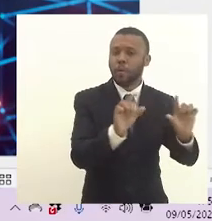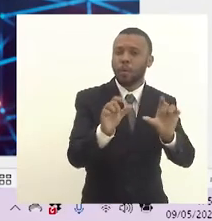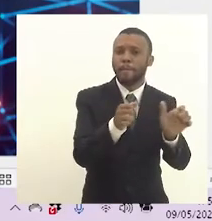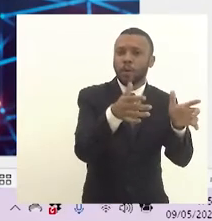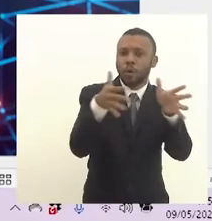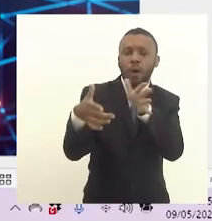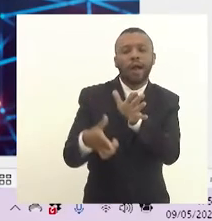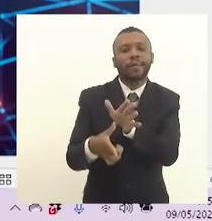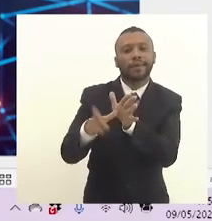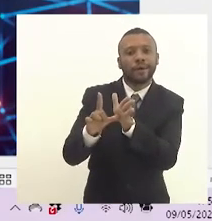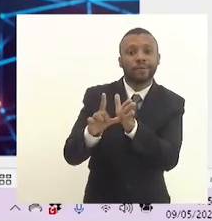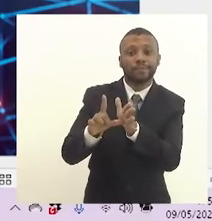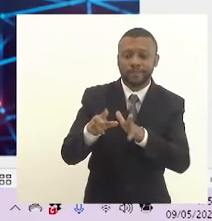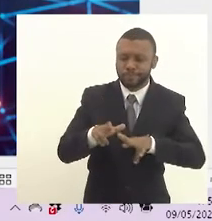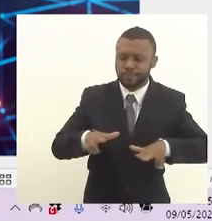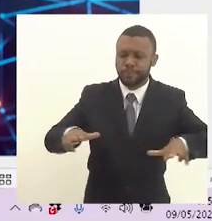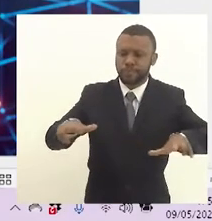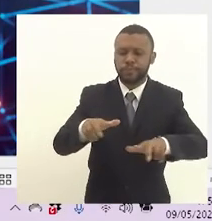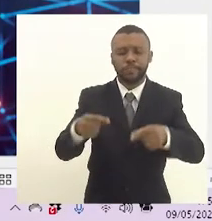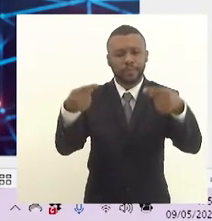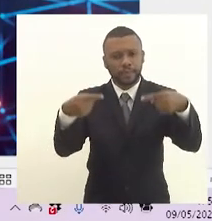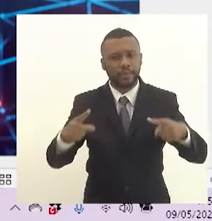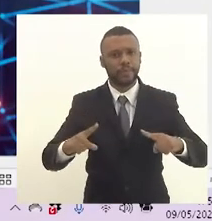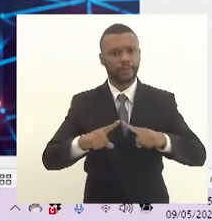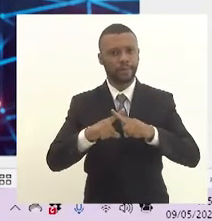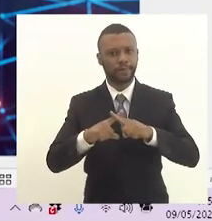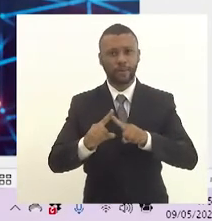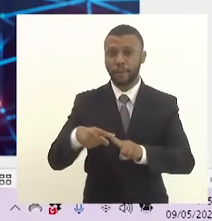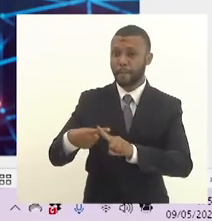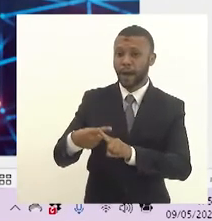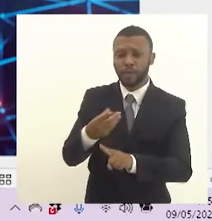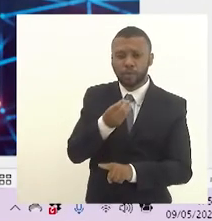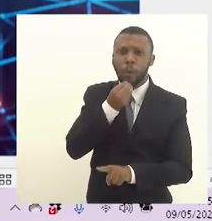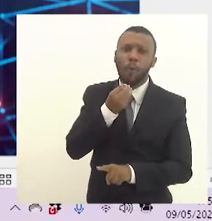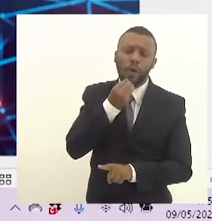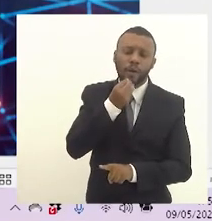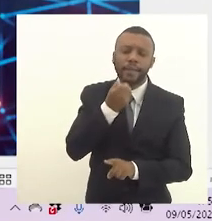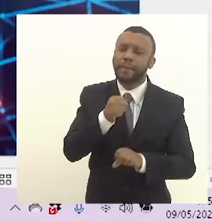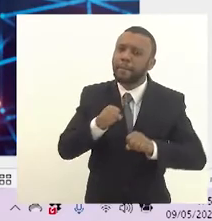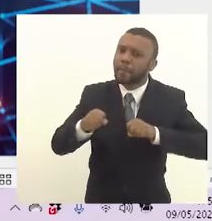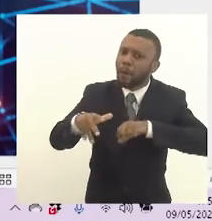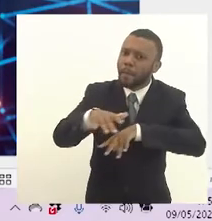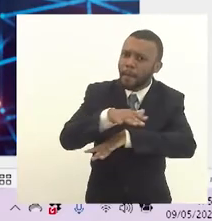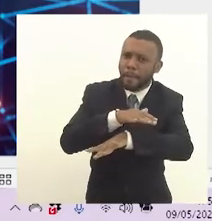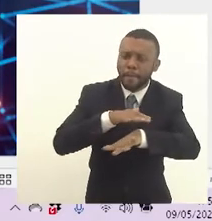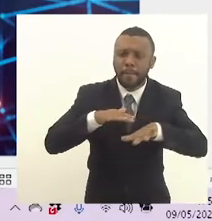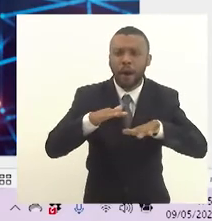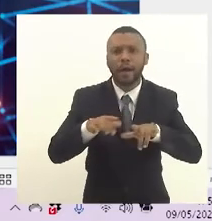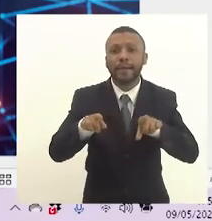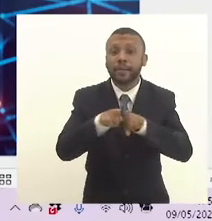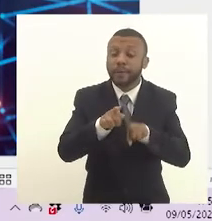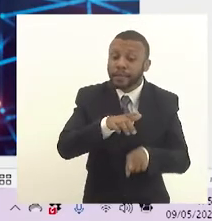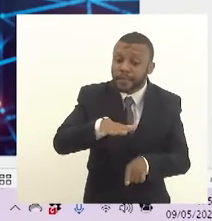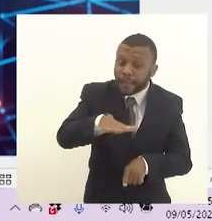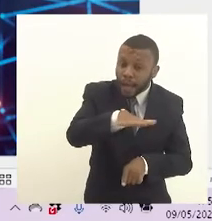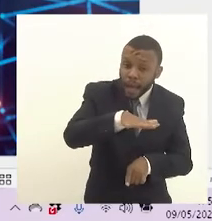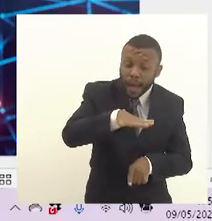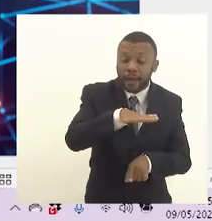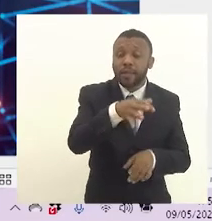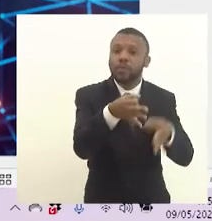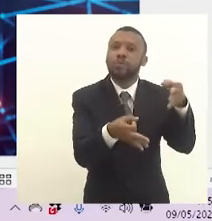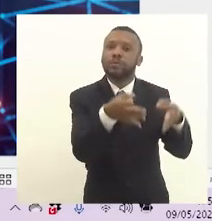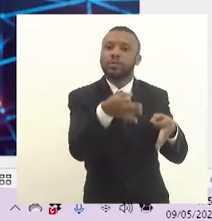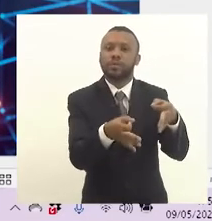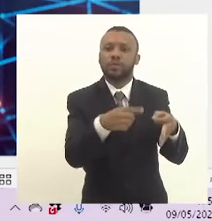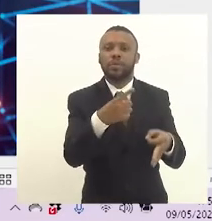diversos desafios e oportunidades desse movimento disruptivo, também no campo jurídico nós temos um cenário